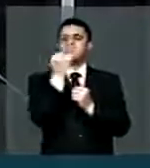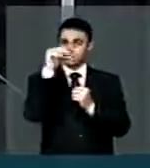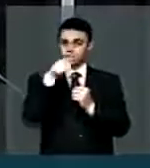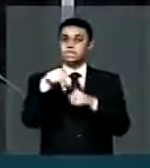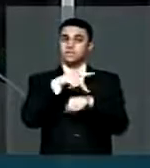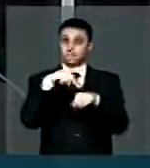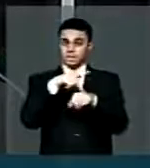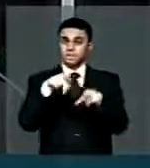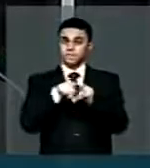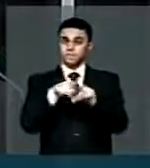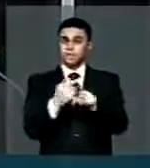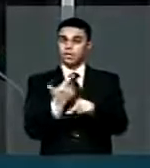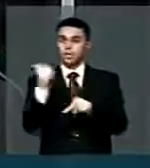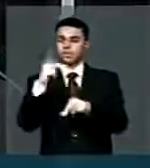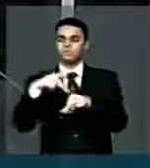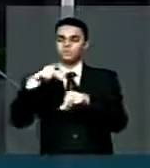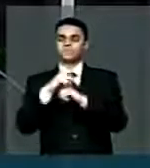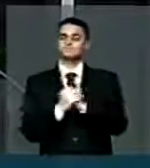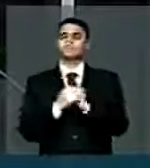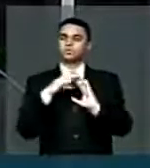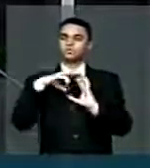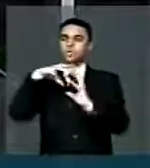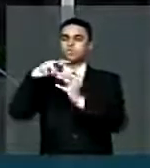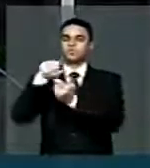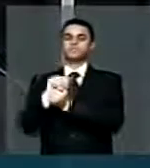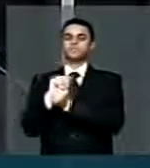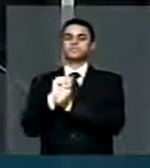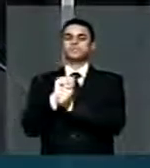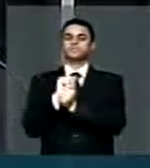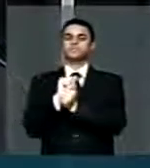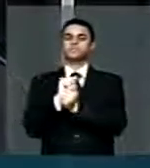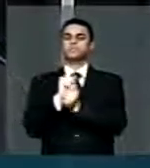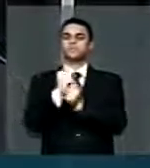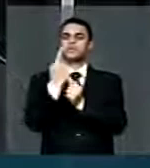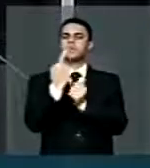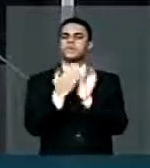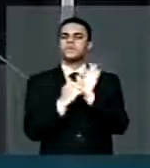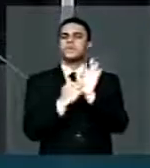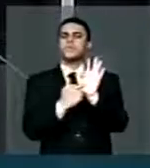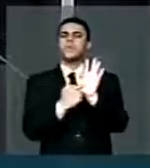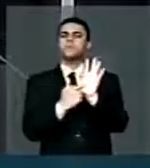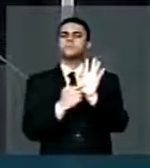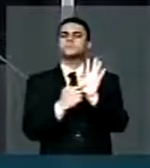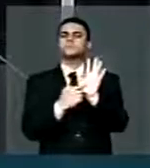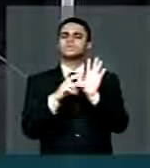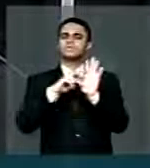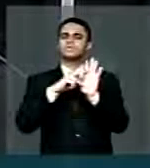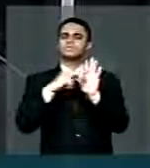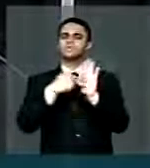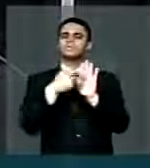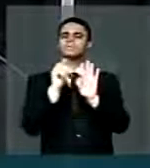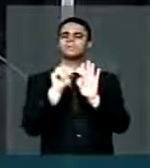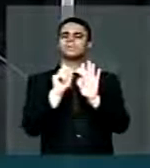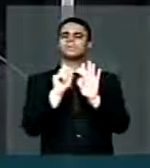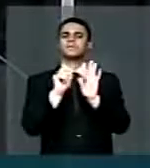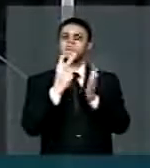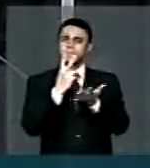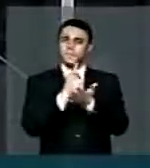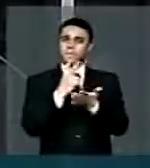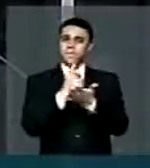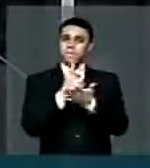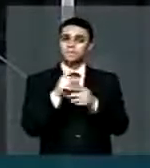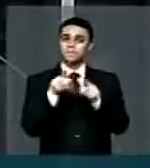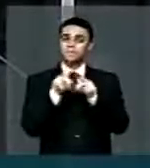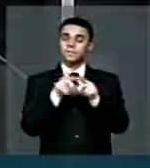exterior. É um emblema que representa em si e representa por